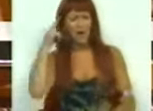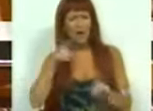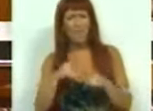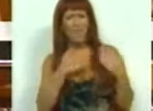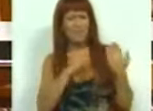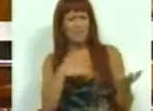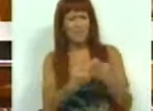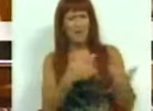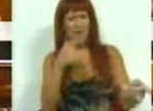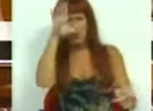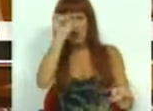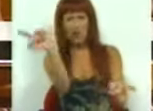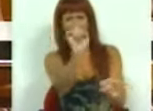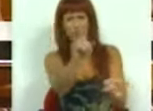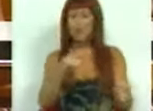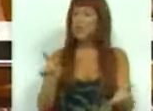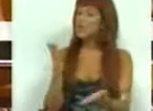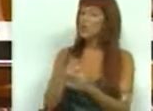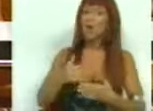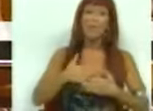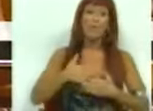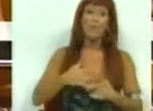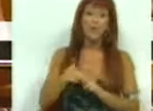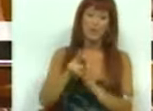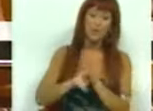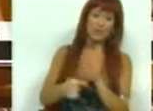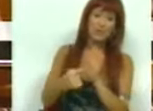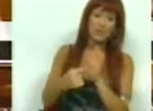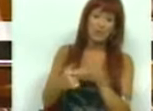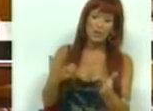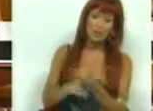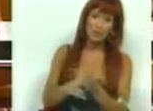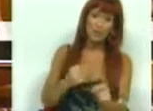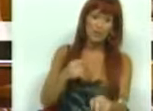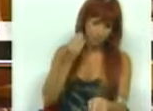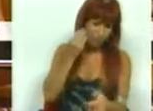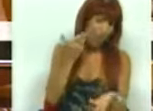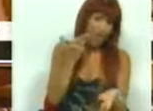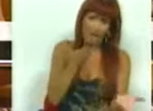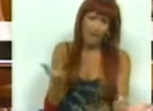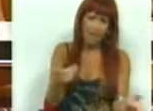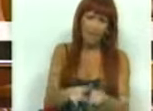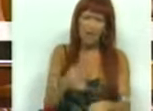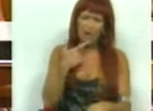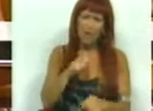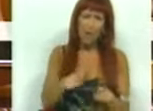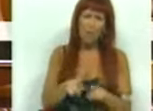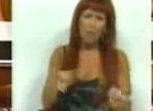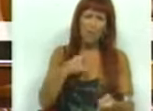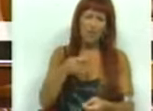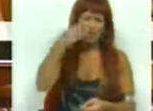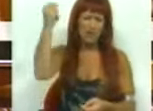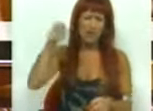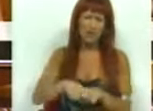intuito de responsabilização do Estado. Há apenas a vontade de regular uma realidade incontornável. Não podemos